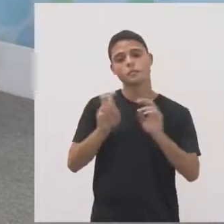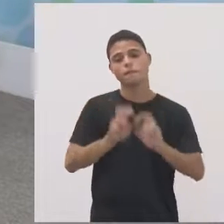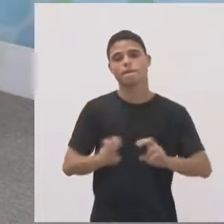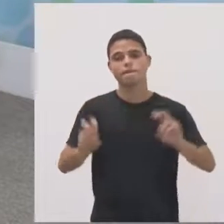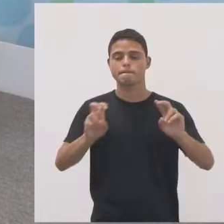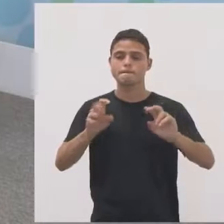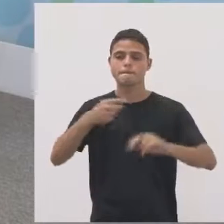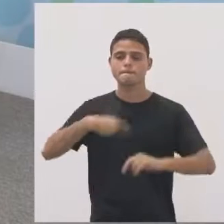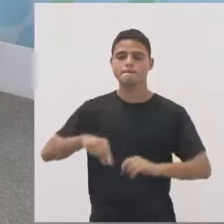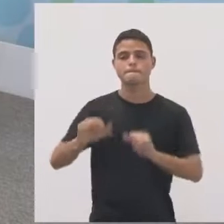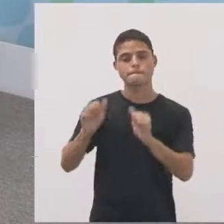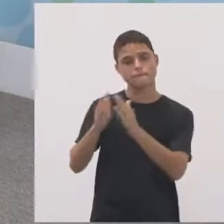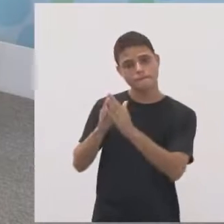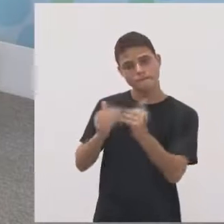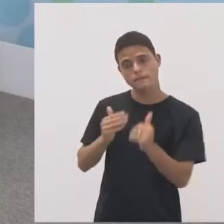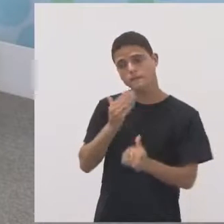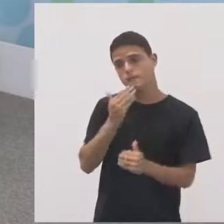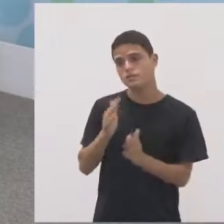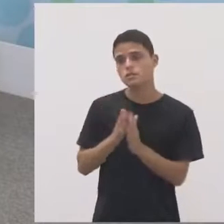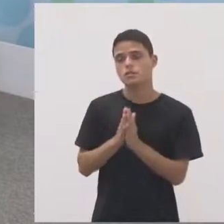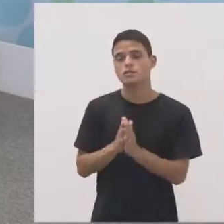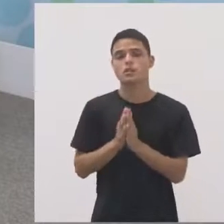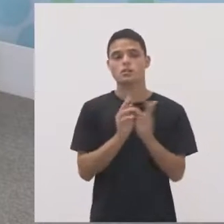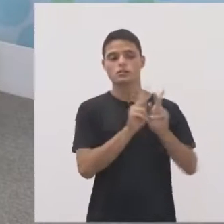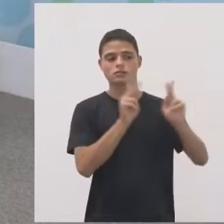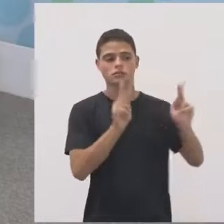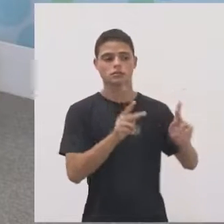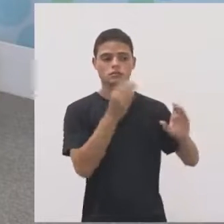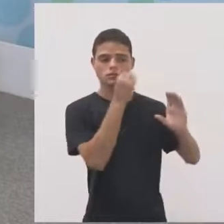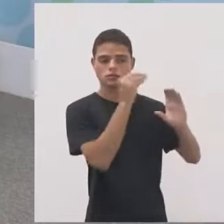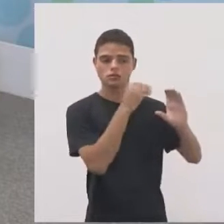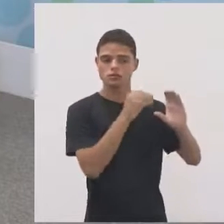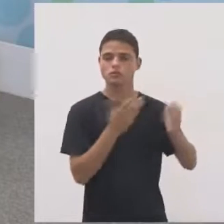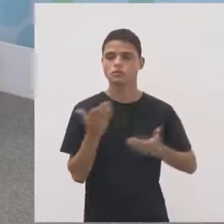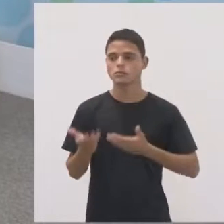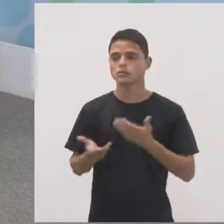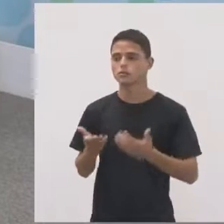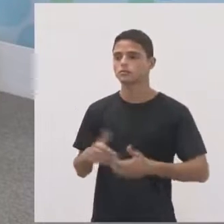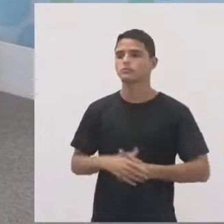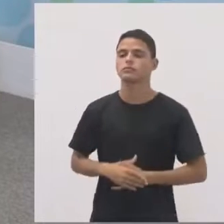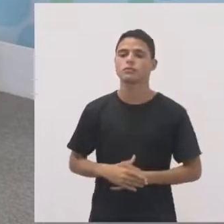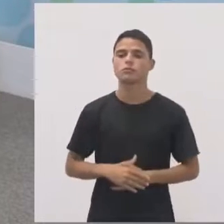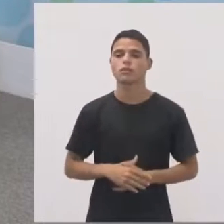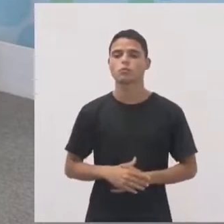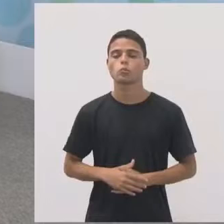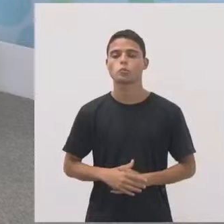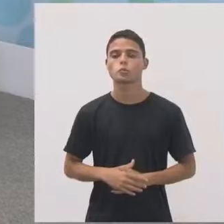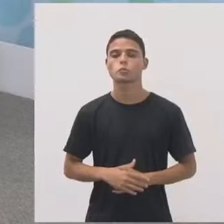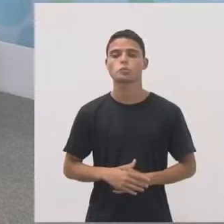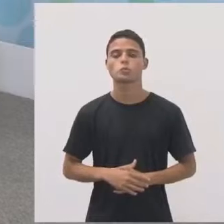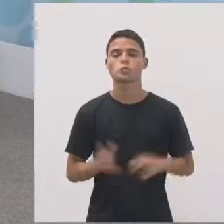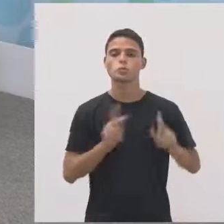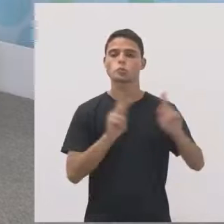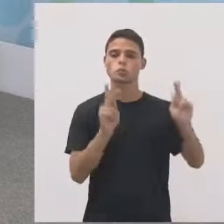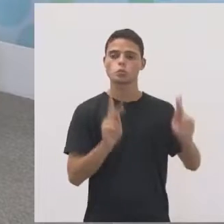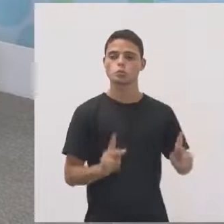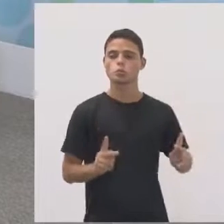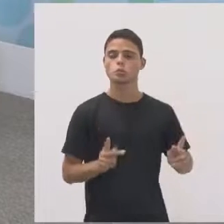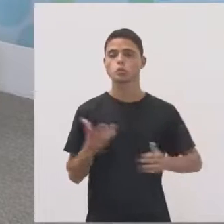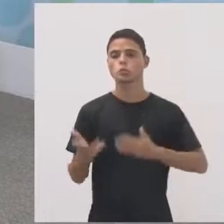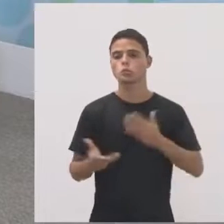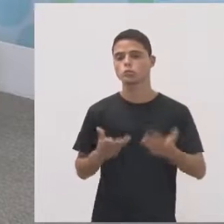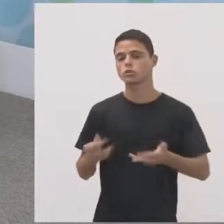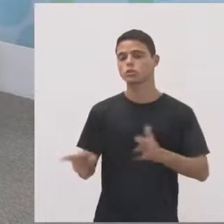a gente pede para vocês colocarem lá no portal de atendimento, tá? Então, o portal de atendimento é a nossa central de relacionamento